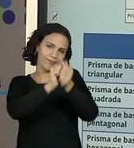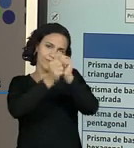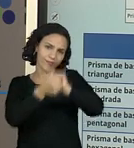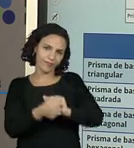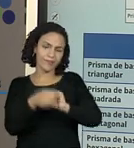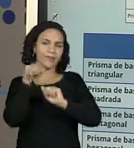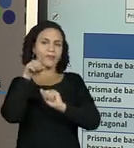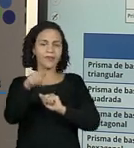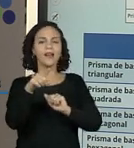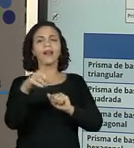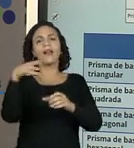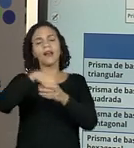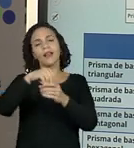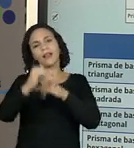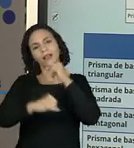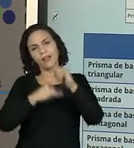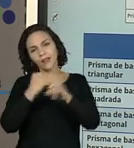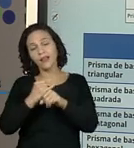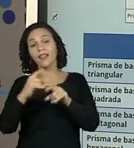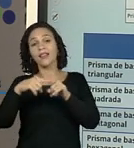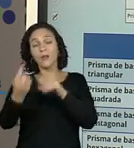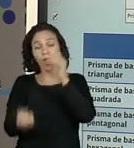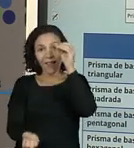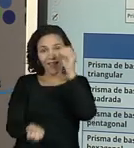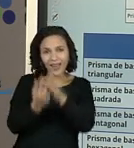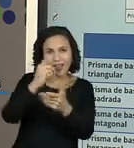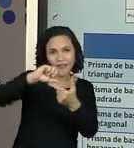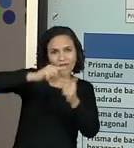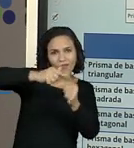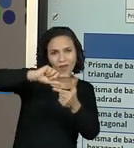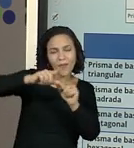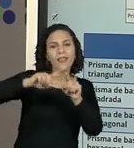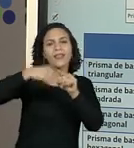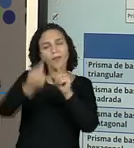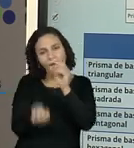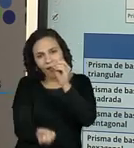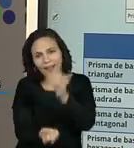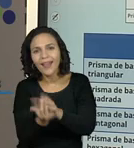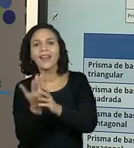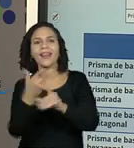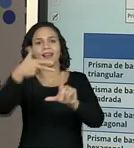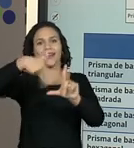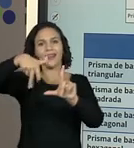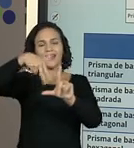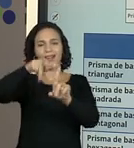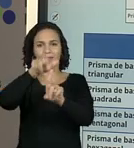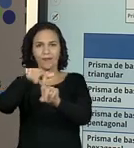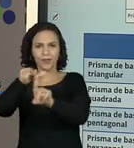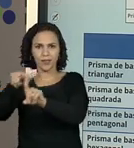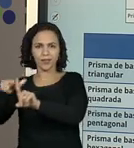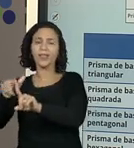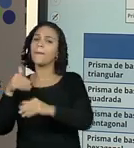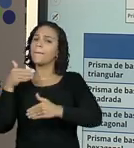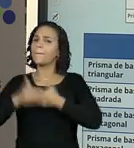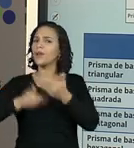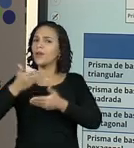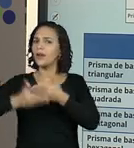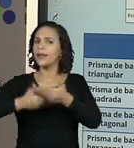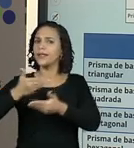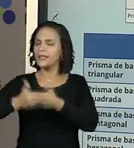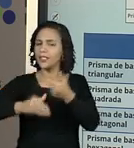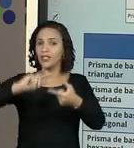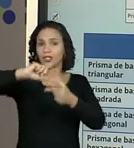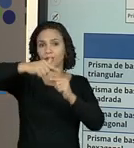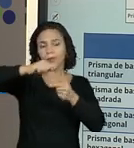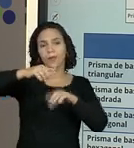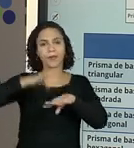de programação. Para depois se criar um polígono para se criar o personagem. Então, assim, existem muitos processos que envolvem a geometria e a